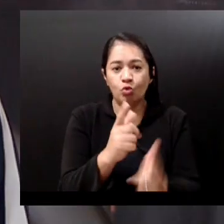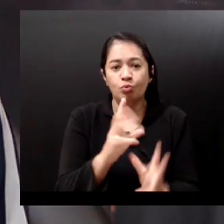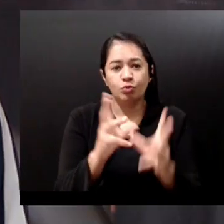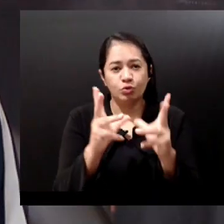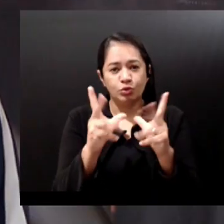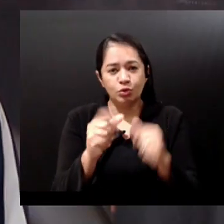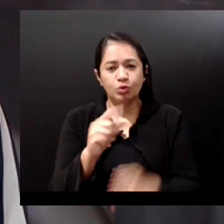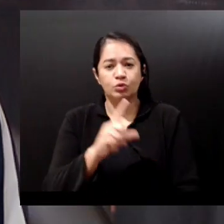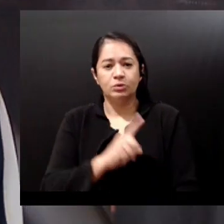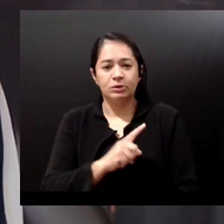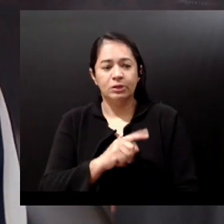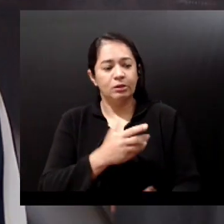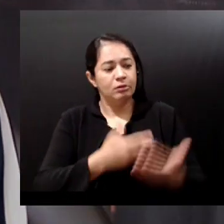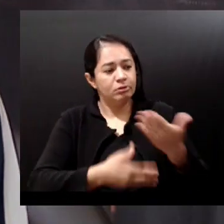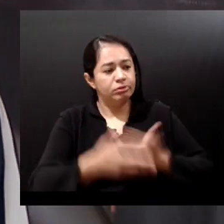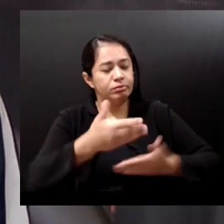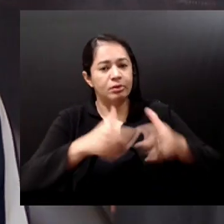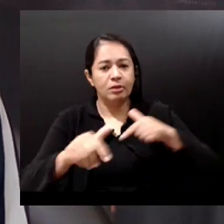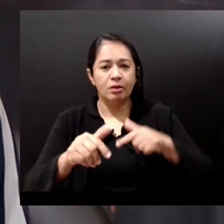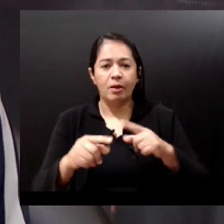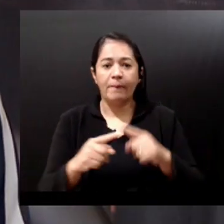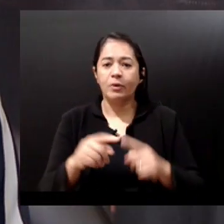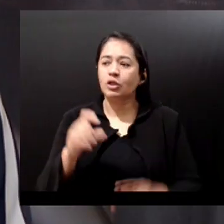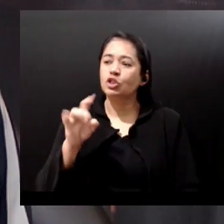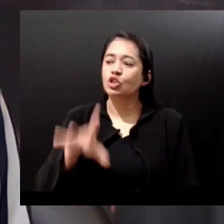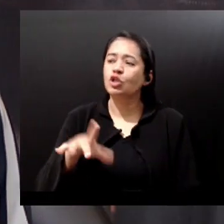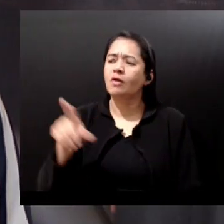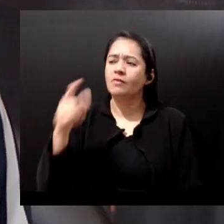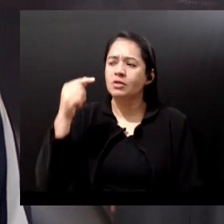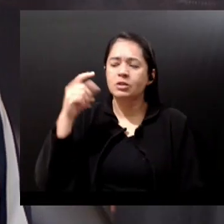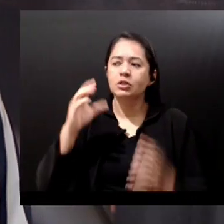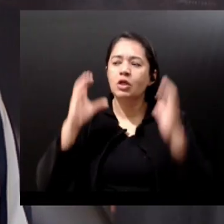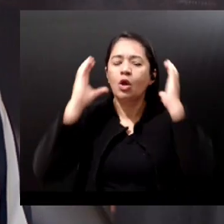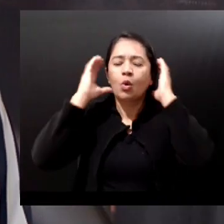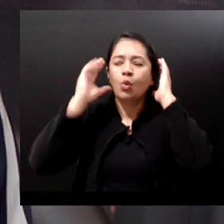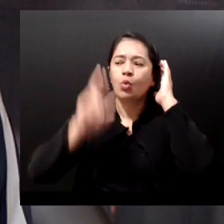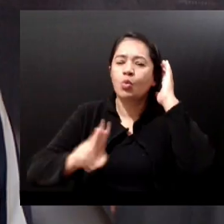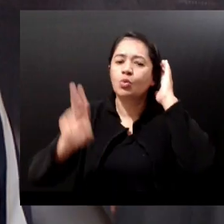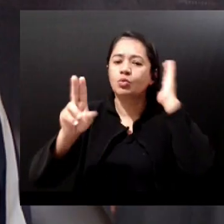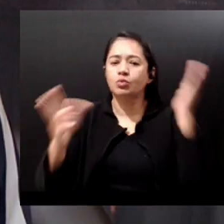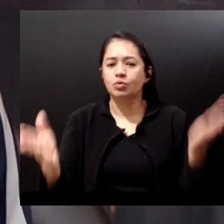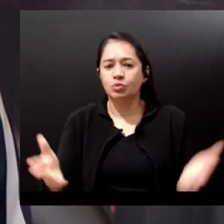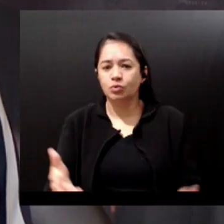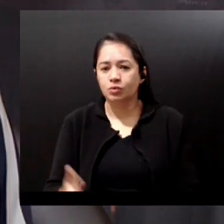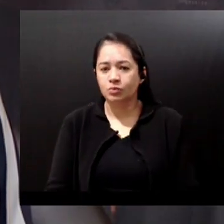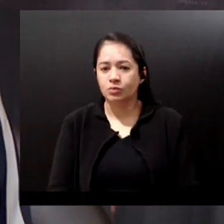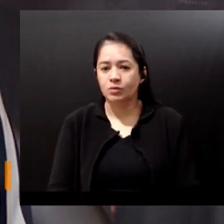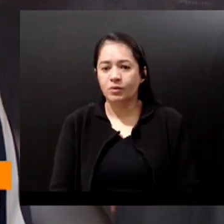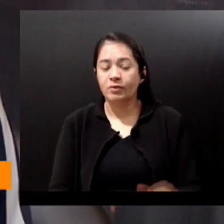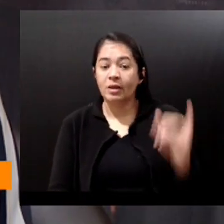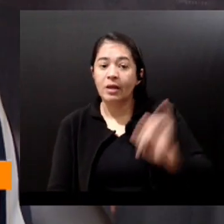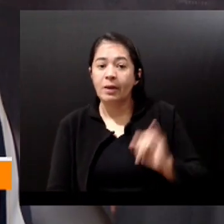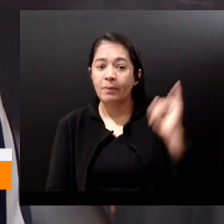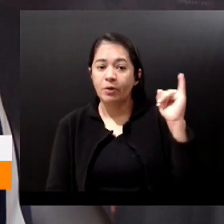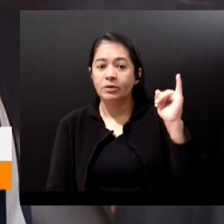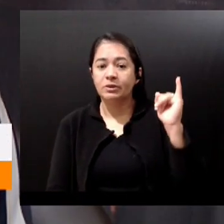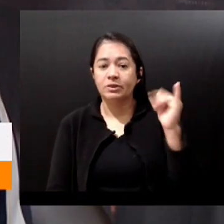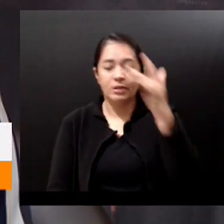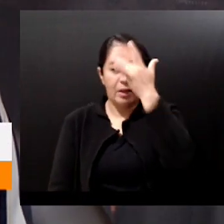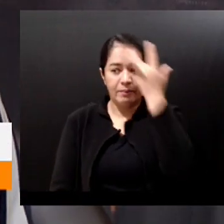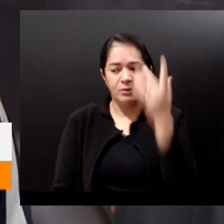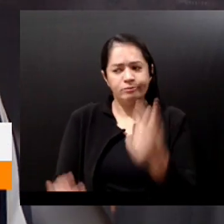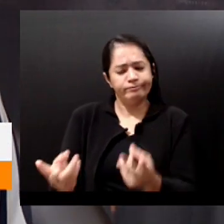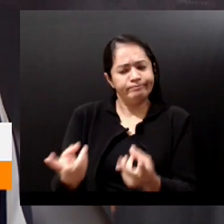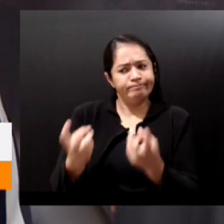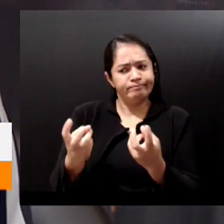que que só você está ali uhum. e usando o fone de ouvido, né? Então é muito importante que a pessoa faça essa leitura também, né? Será que é